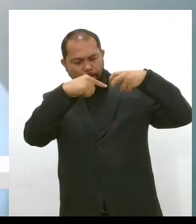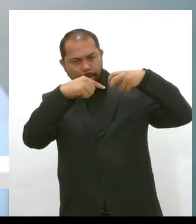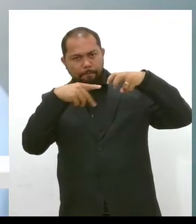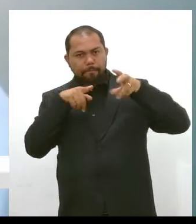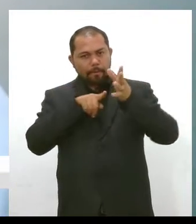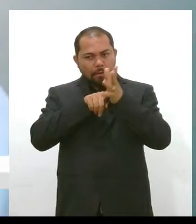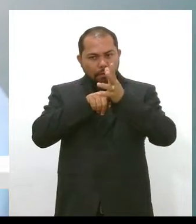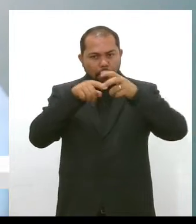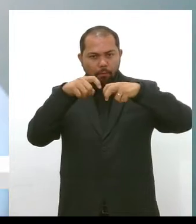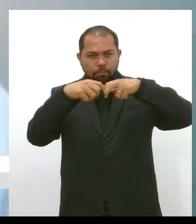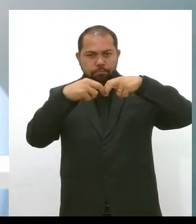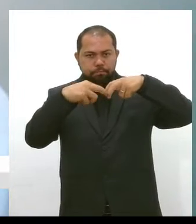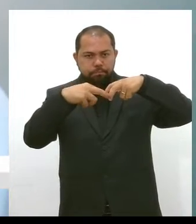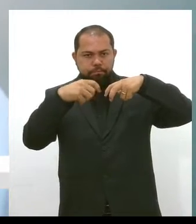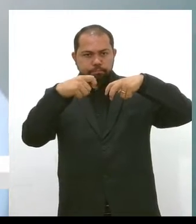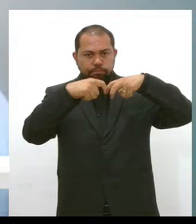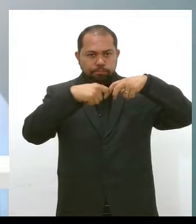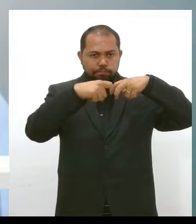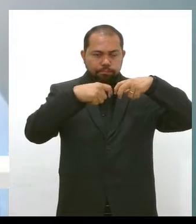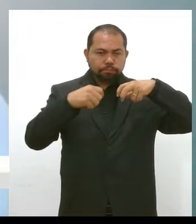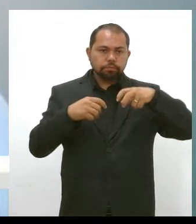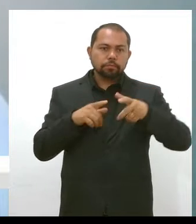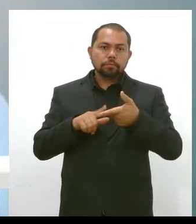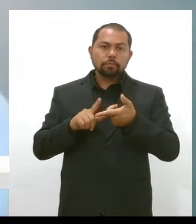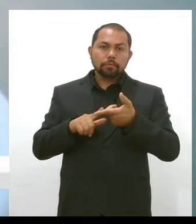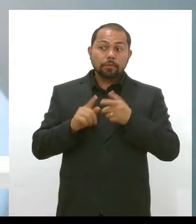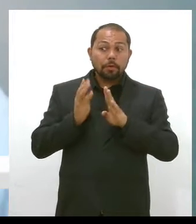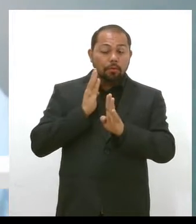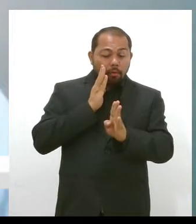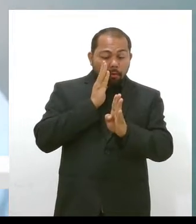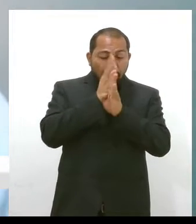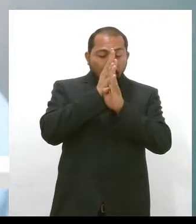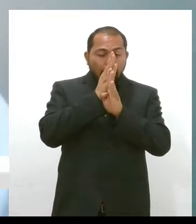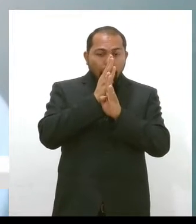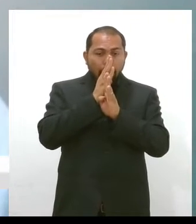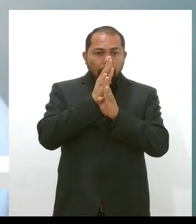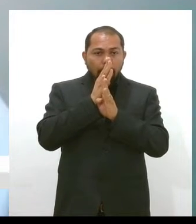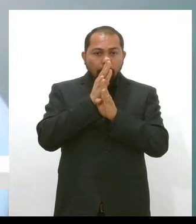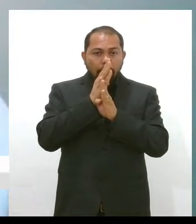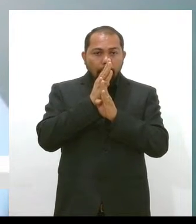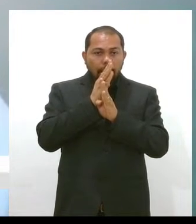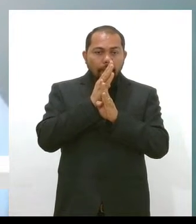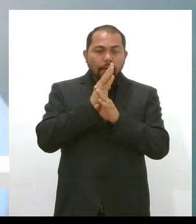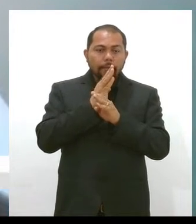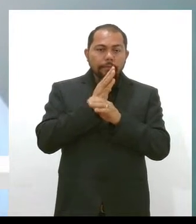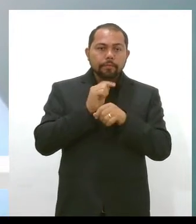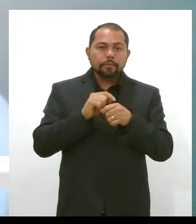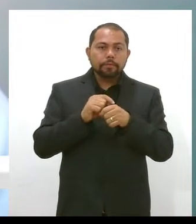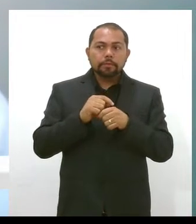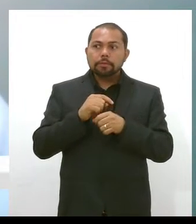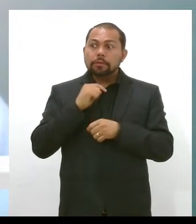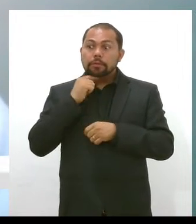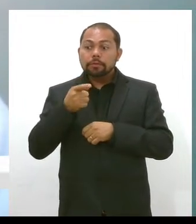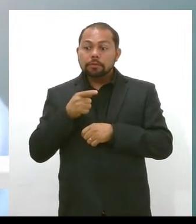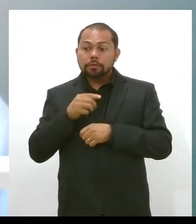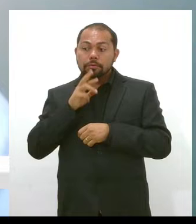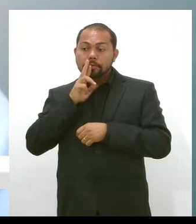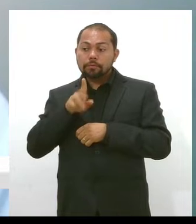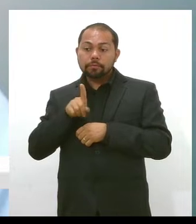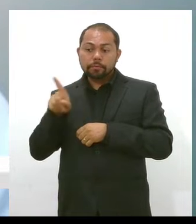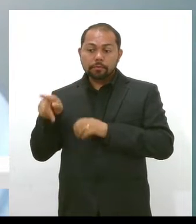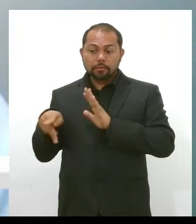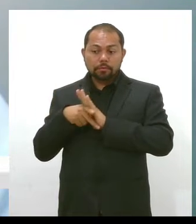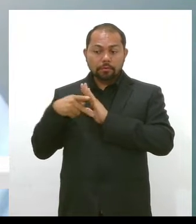é identificado algum problema que não se consiga resolver na atenção primária,